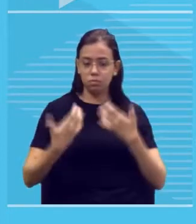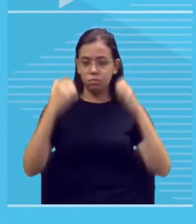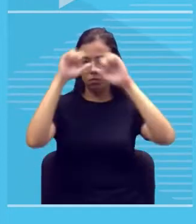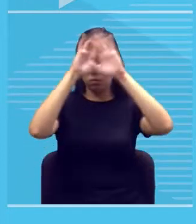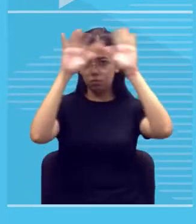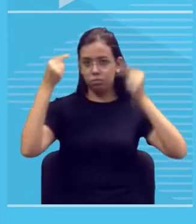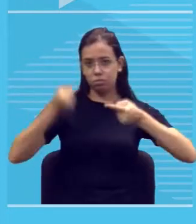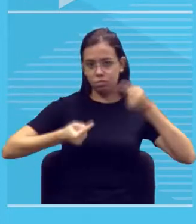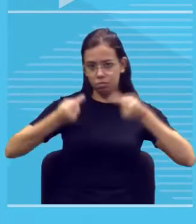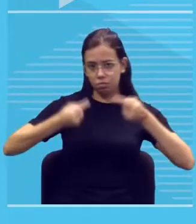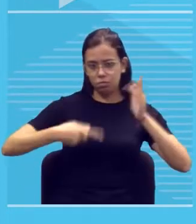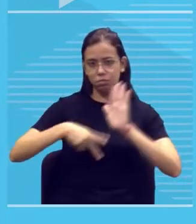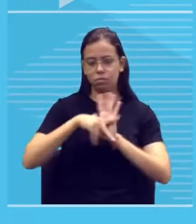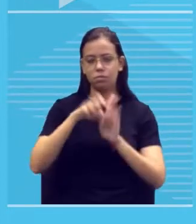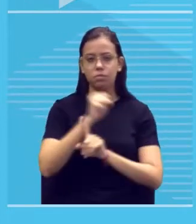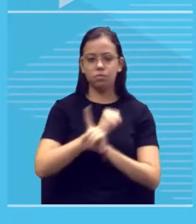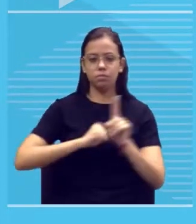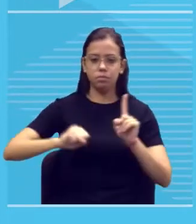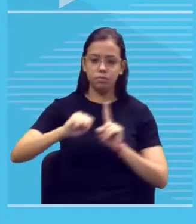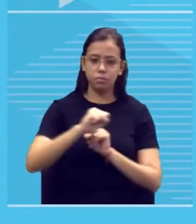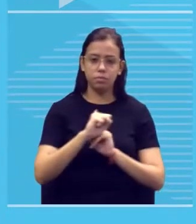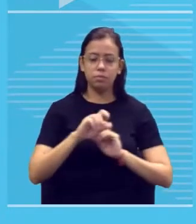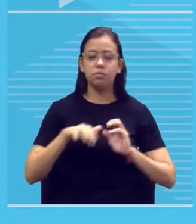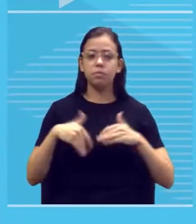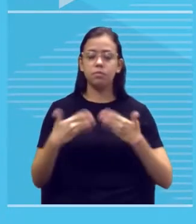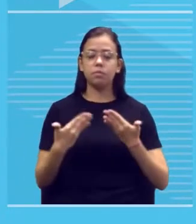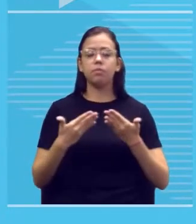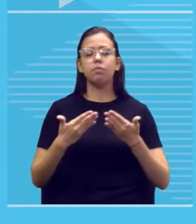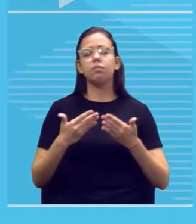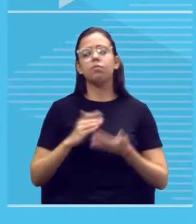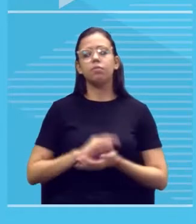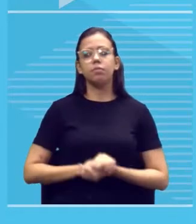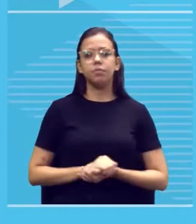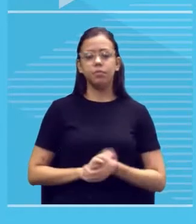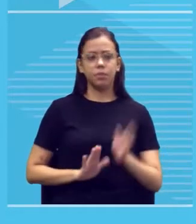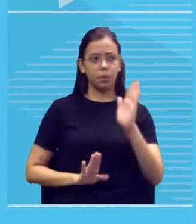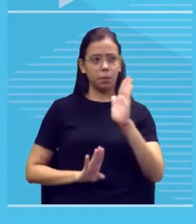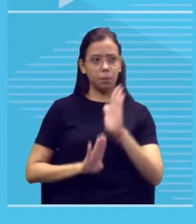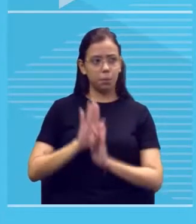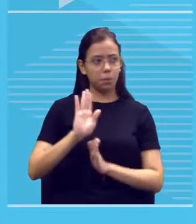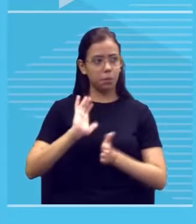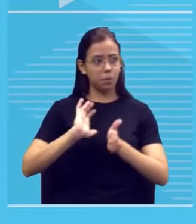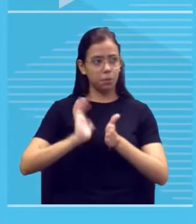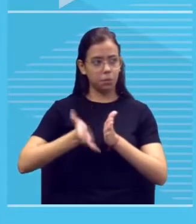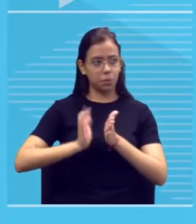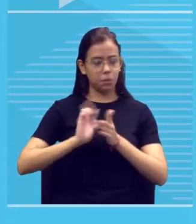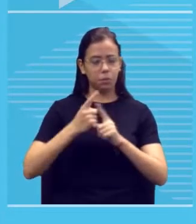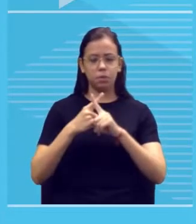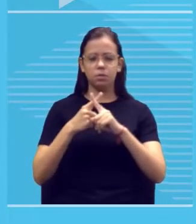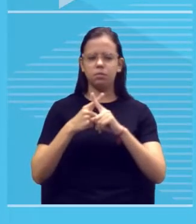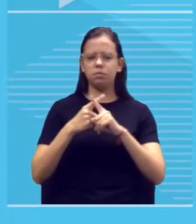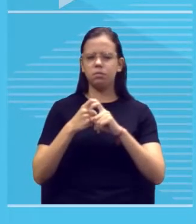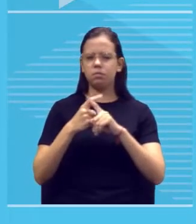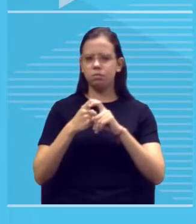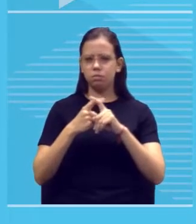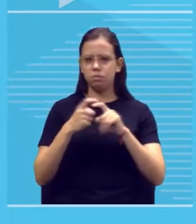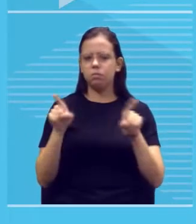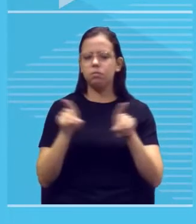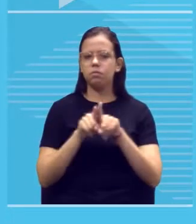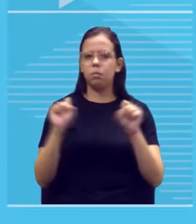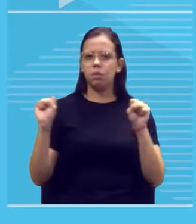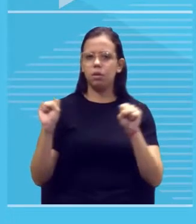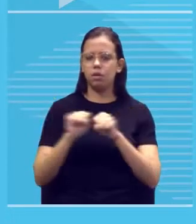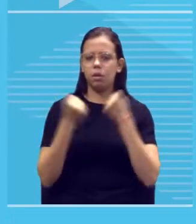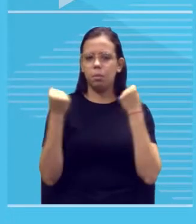da sociedade então durante a época da Ascensão do Partido Nazista e da quebra da Bolsa